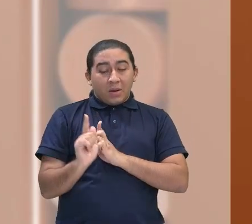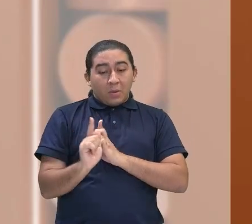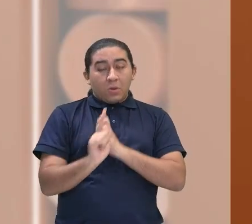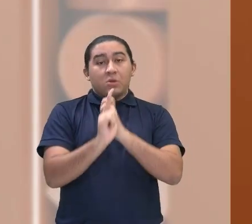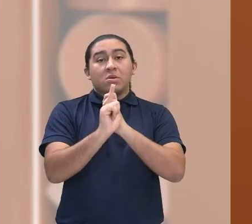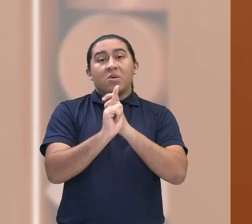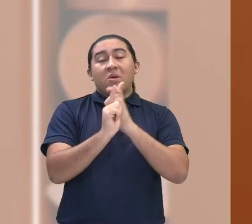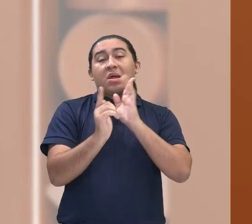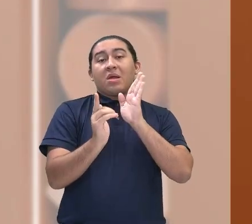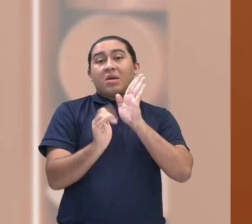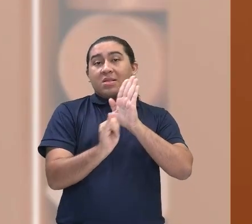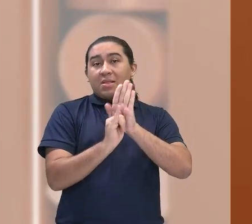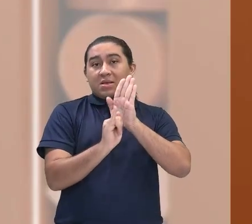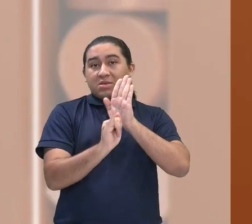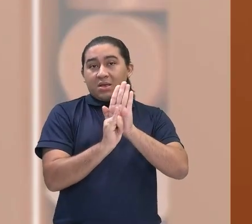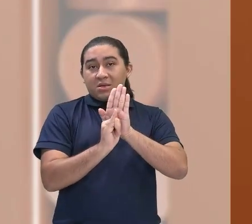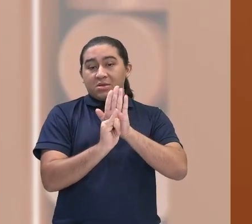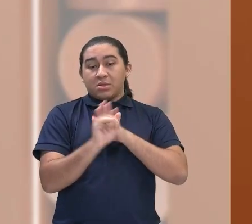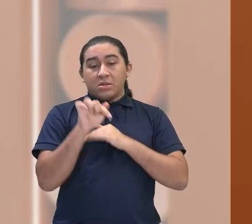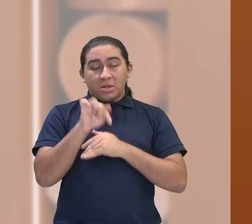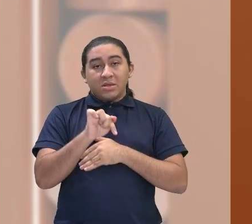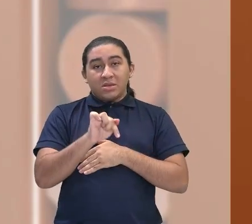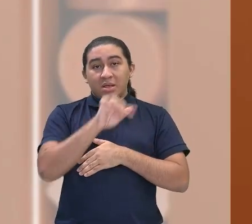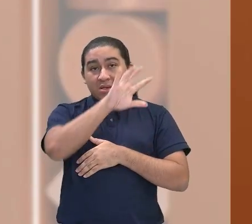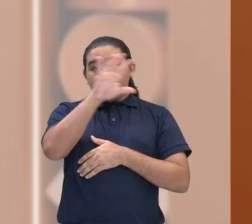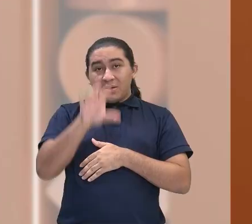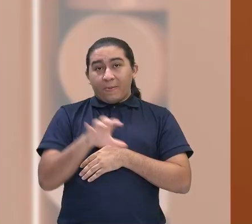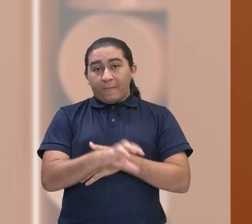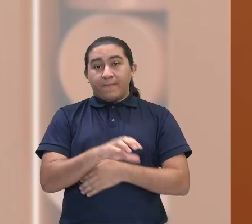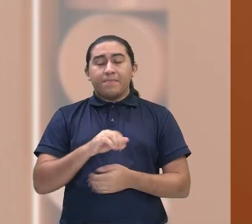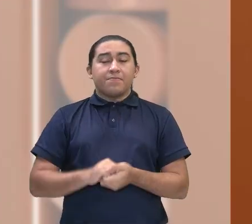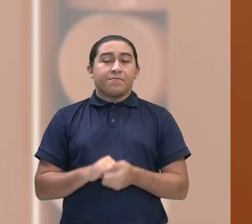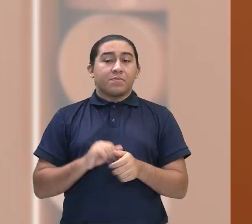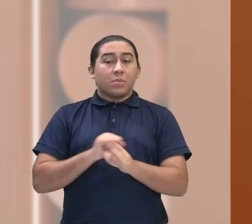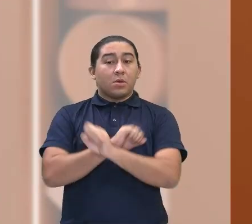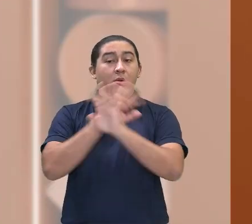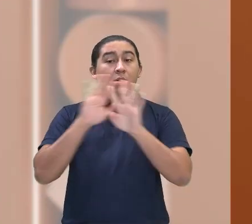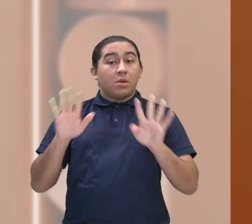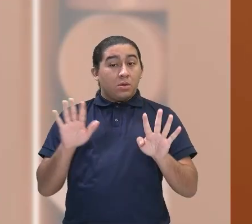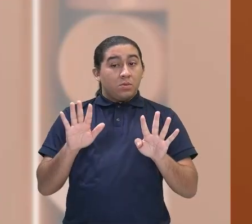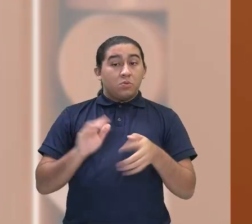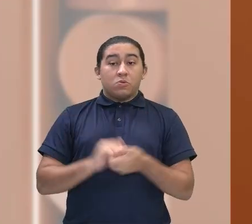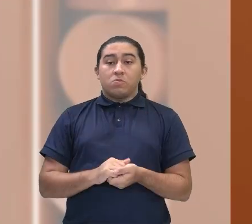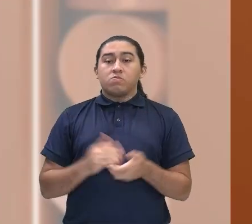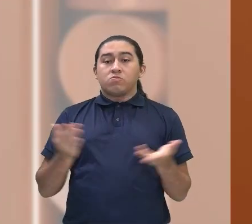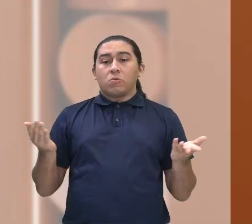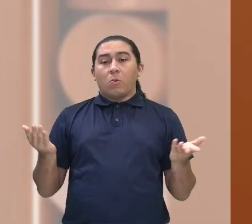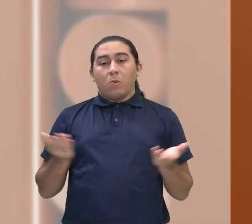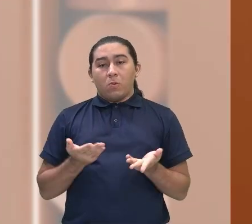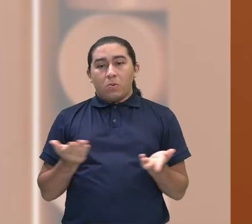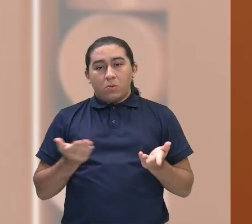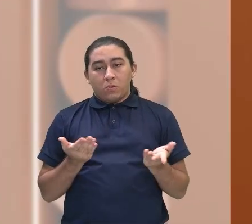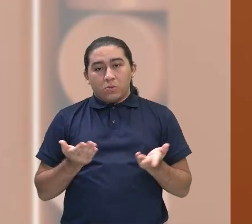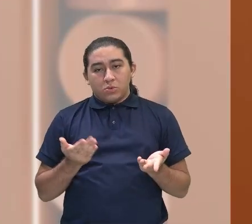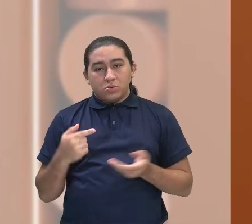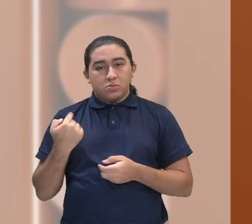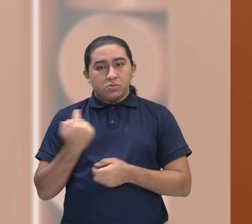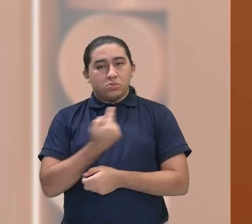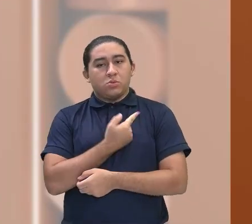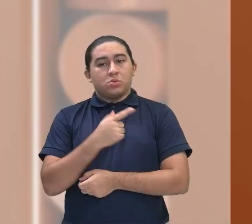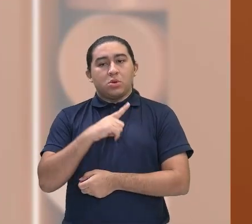identifica com a região. É claro que nos dias atuais nós temos,